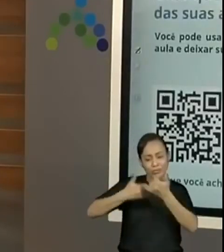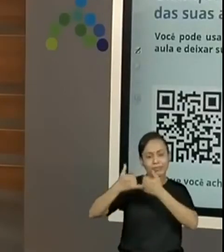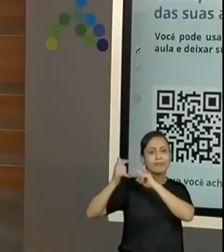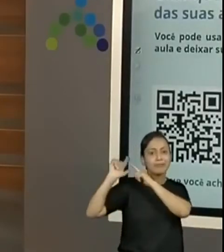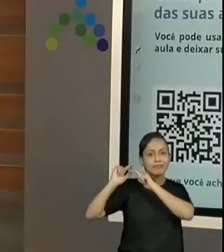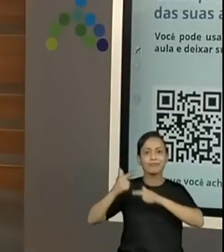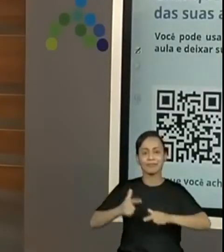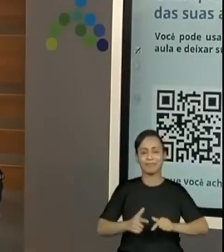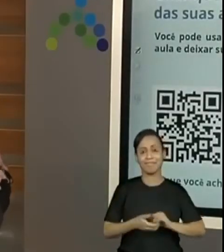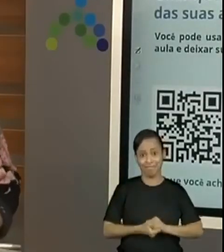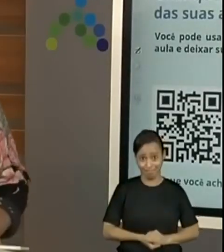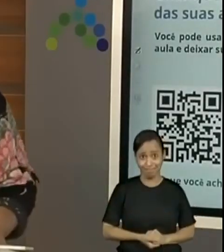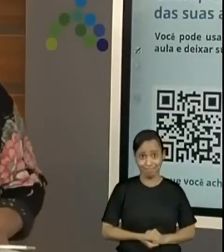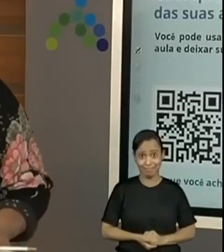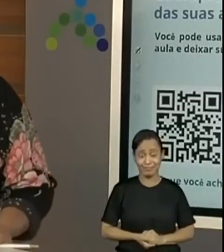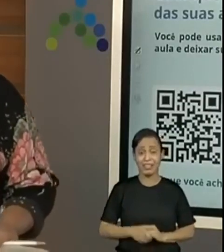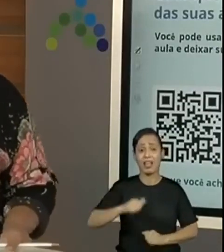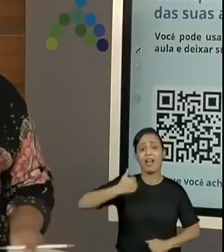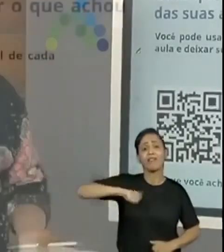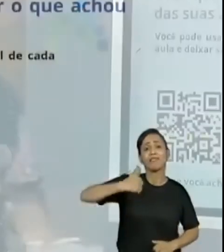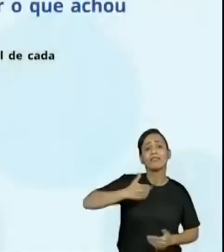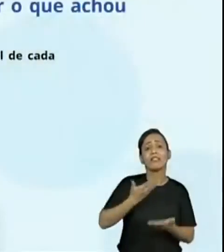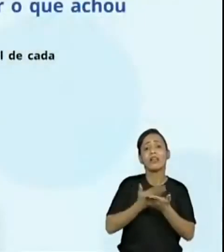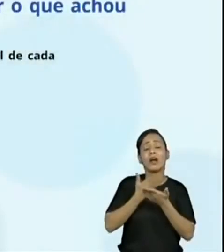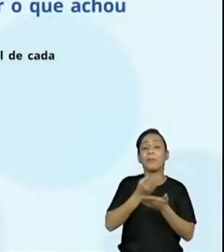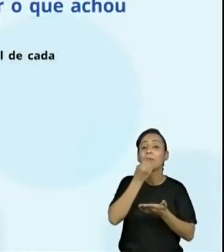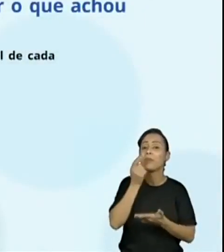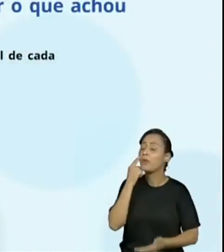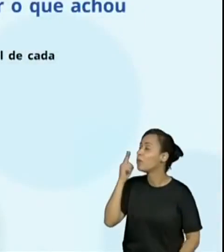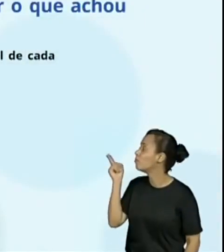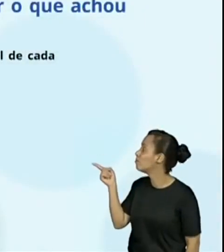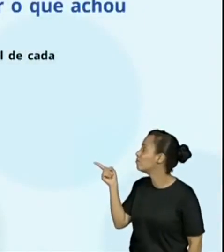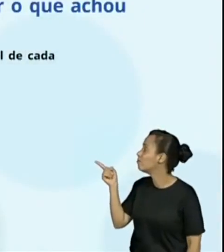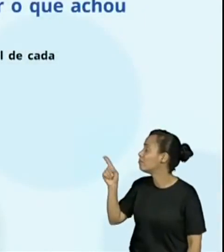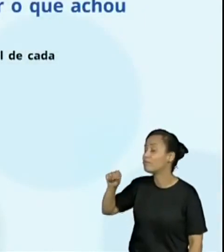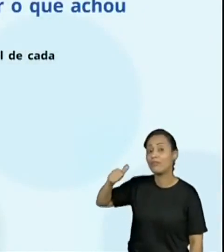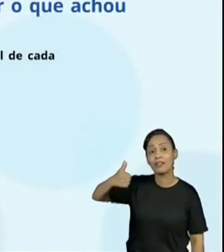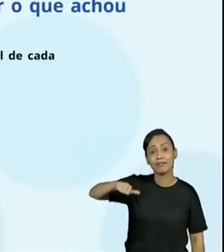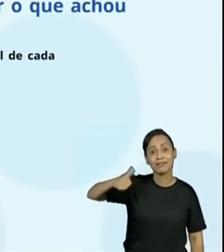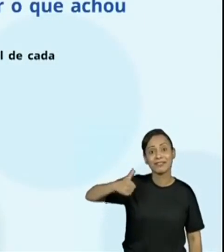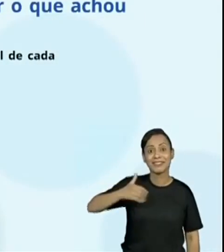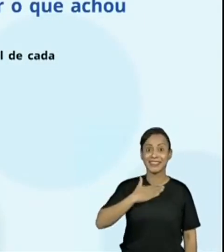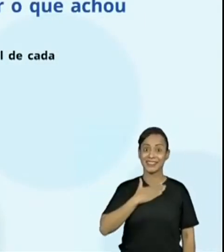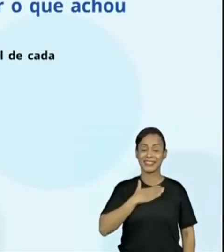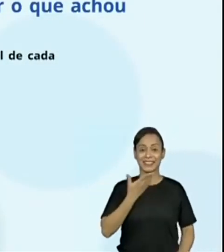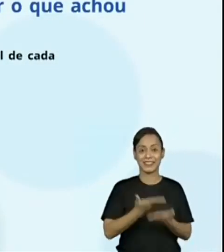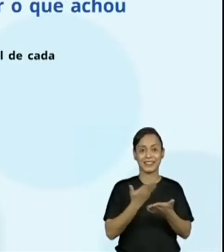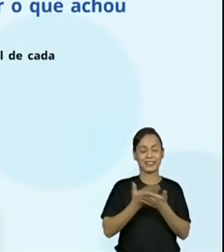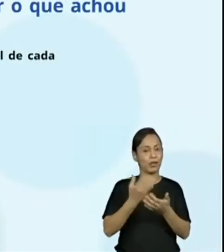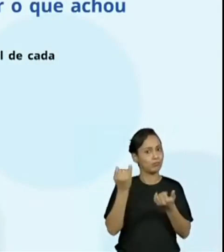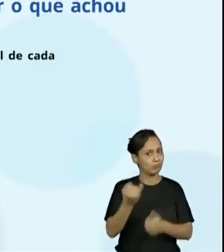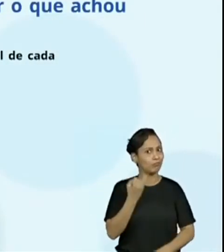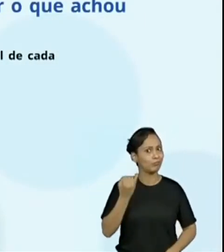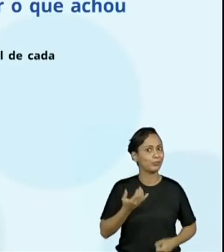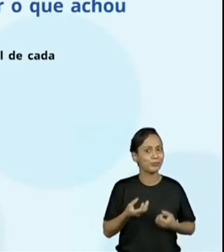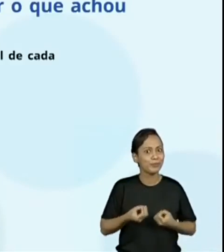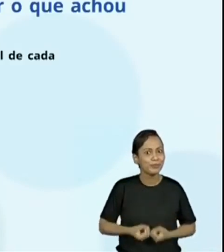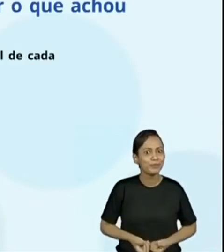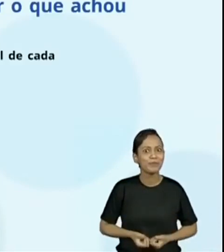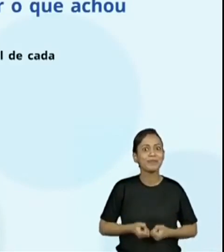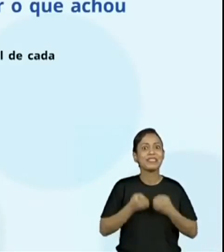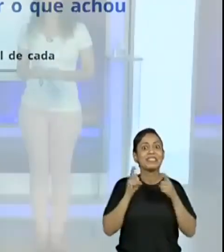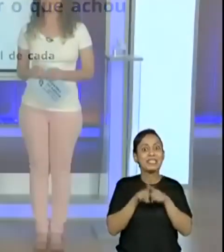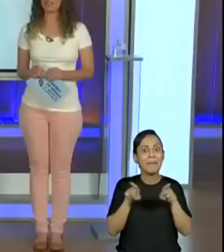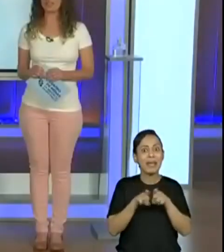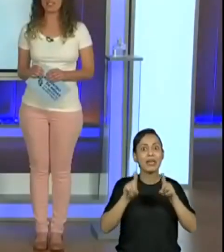tradicionais. Avalie a nossa aula. É muito importante, né, professora Kelly, para a contribuição do nosso trabalho. A gente